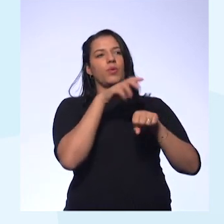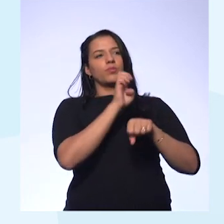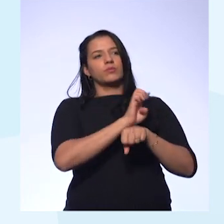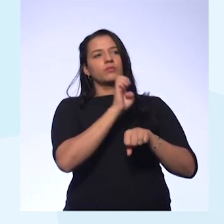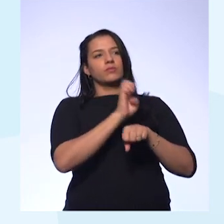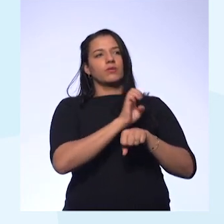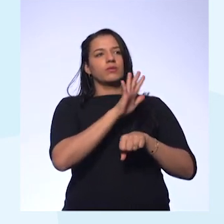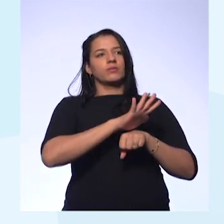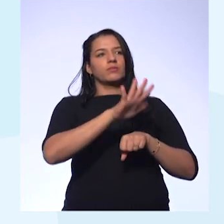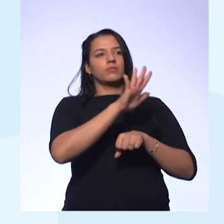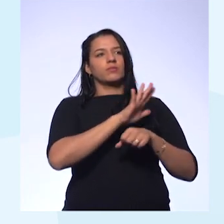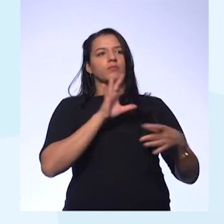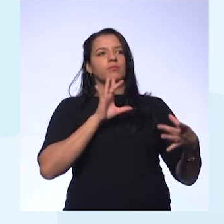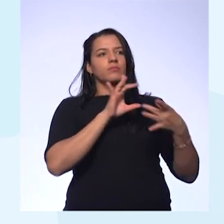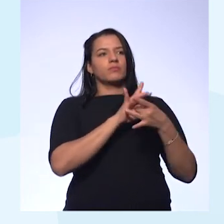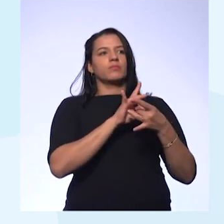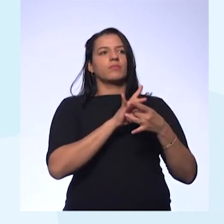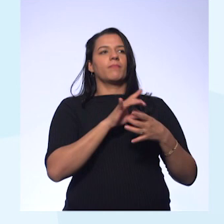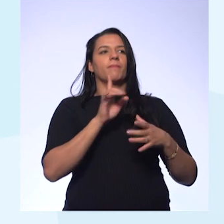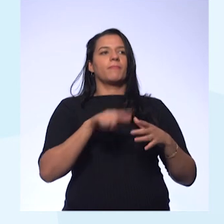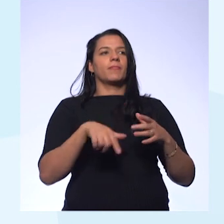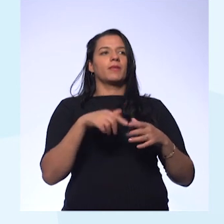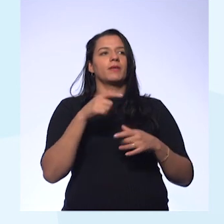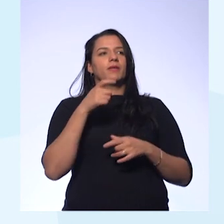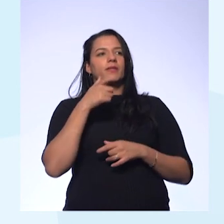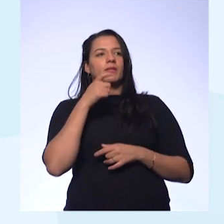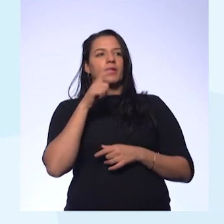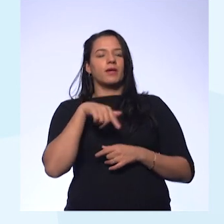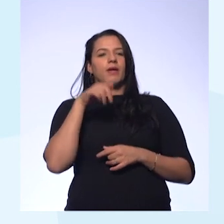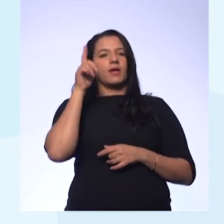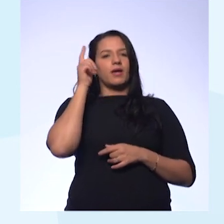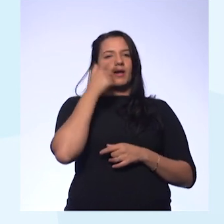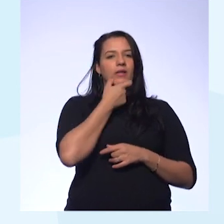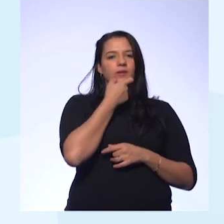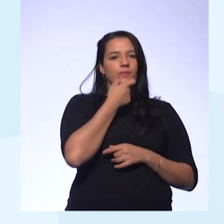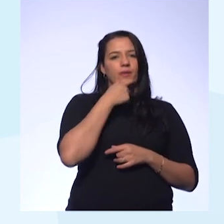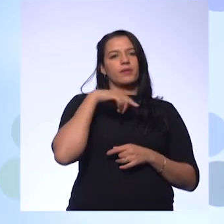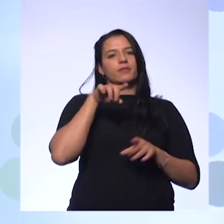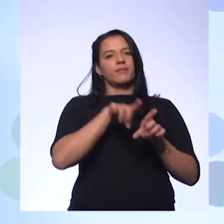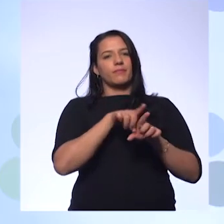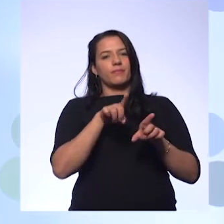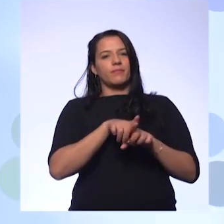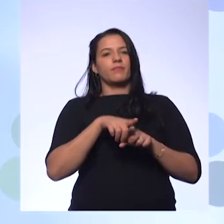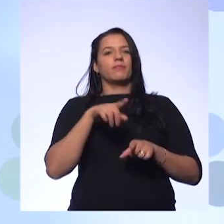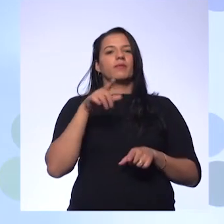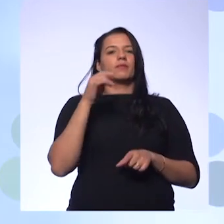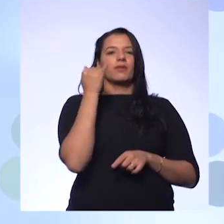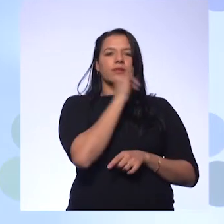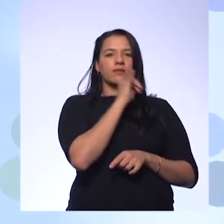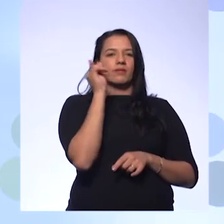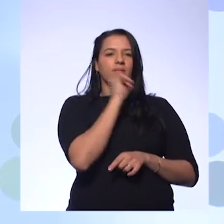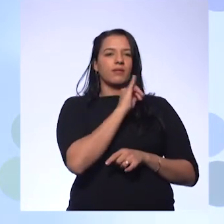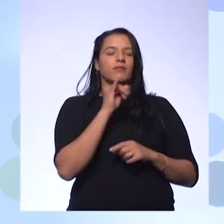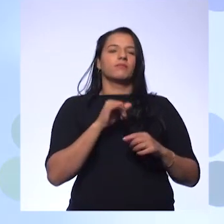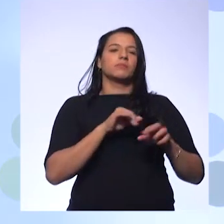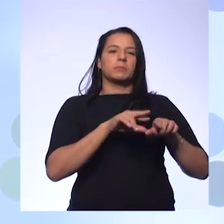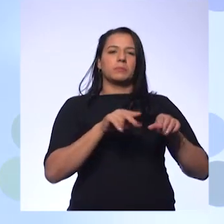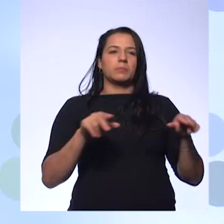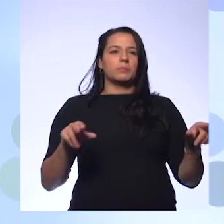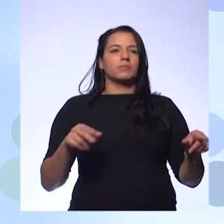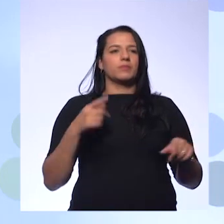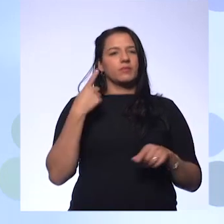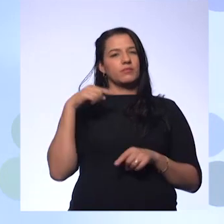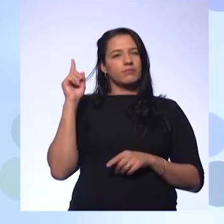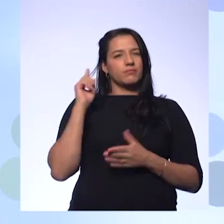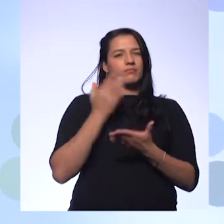o totalitarismo, né, da Alemanha e da Itália, aqui ele se alia aos Estados Unidos. A gente deu uma pincelada nisso na nossa aula